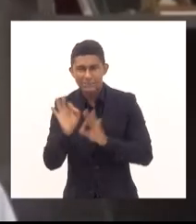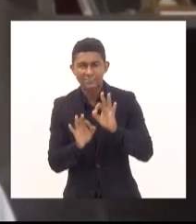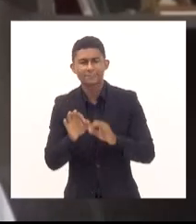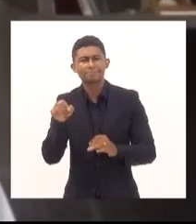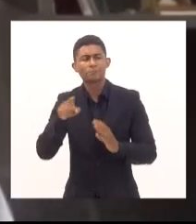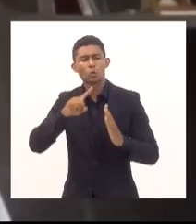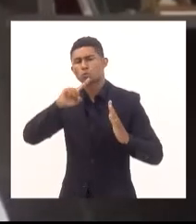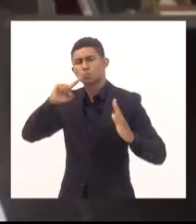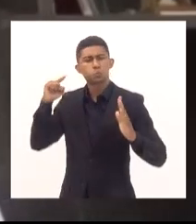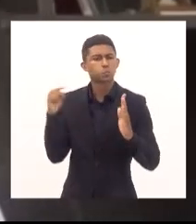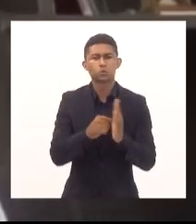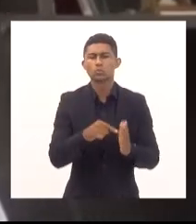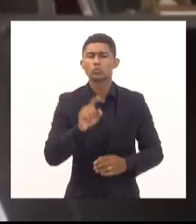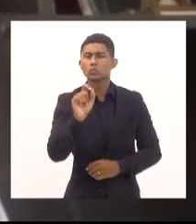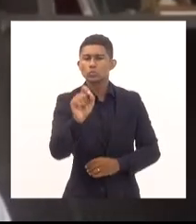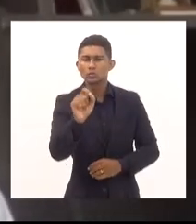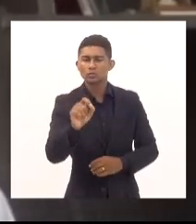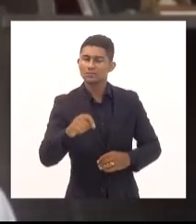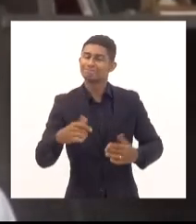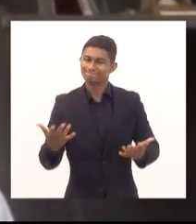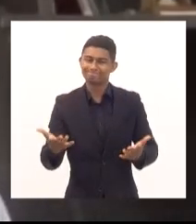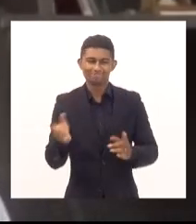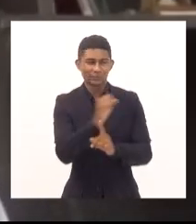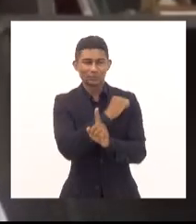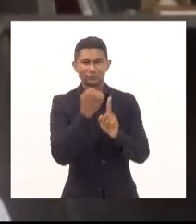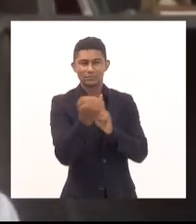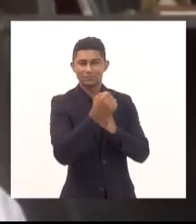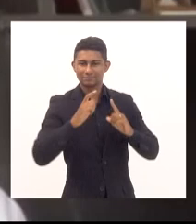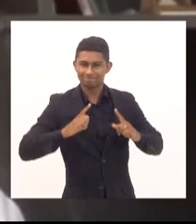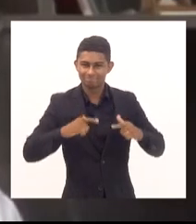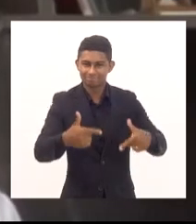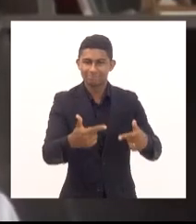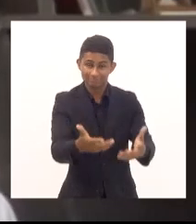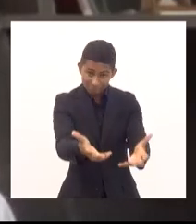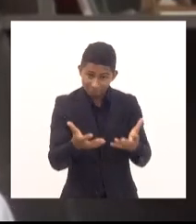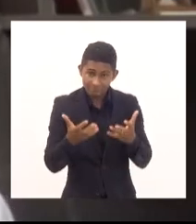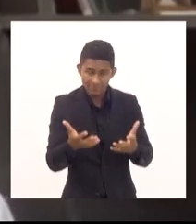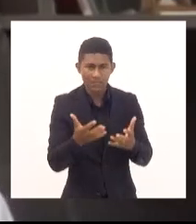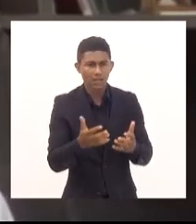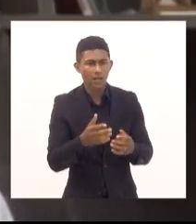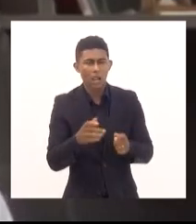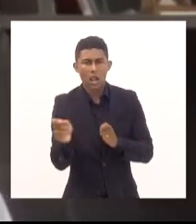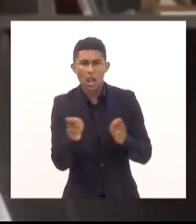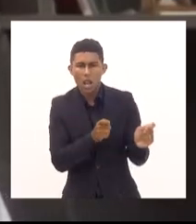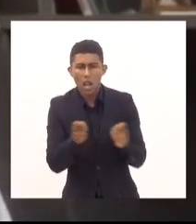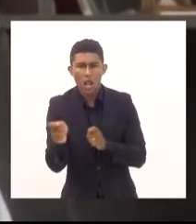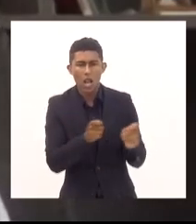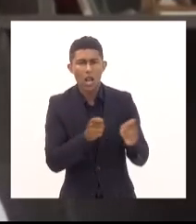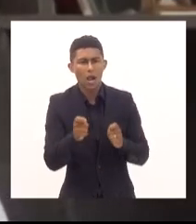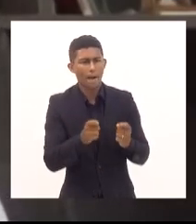objetivo ações sociais, visando o desenvolvimento econômico,